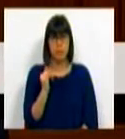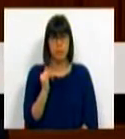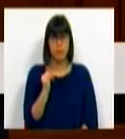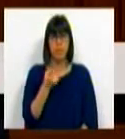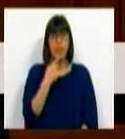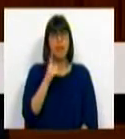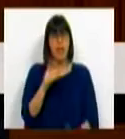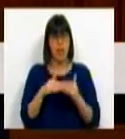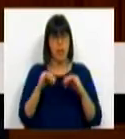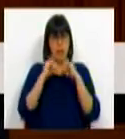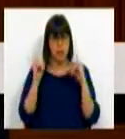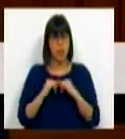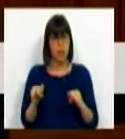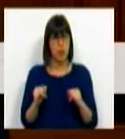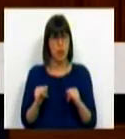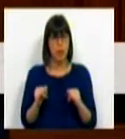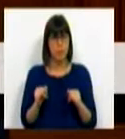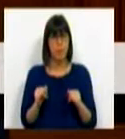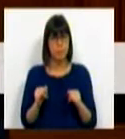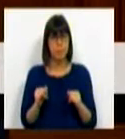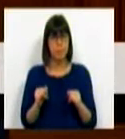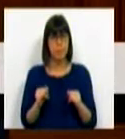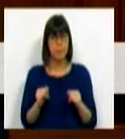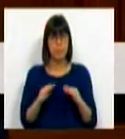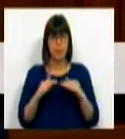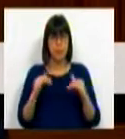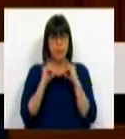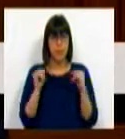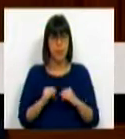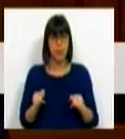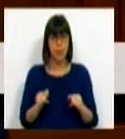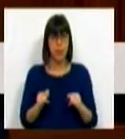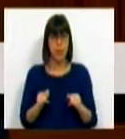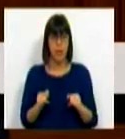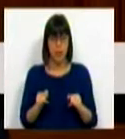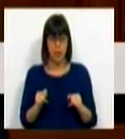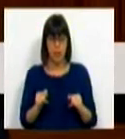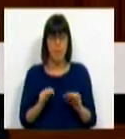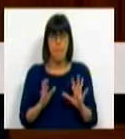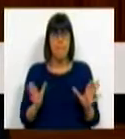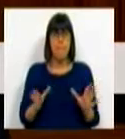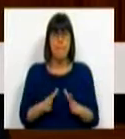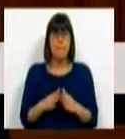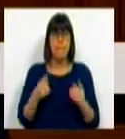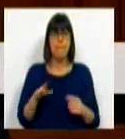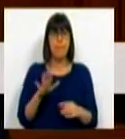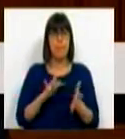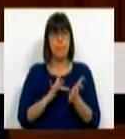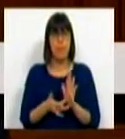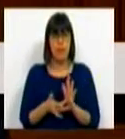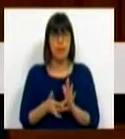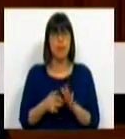2012, portanto, está a falar a nível internacional? Sim. A nível internacional? Bom, temos a situação do Brasil,